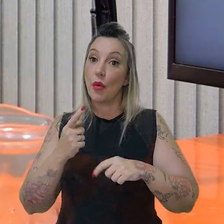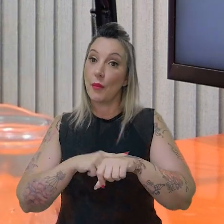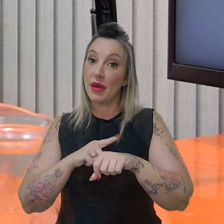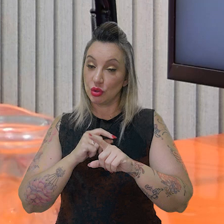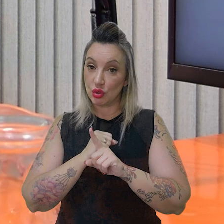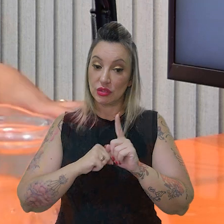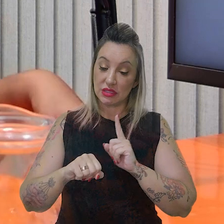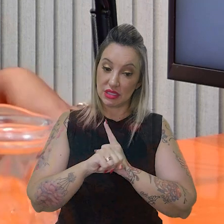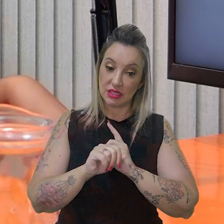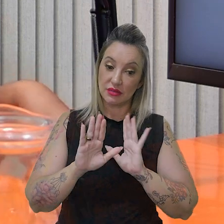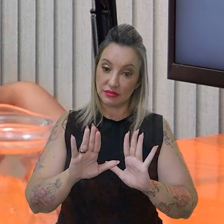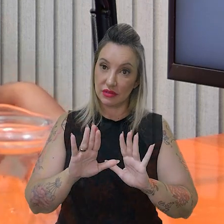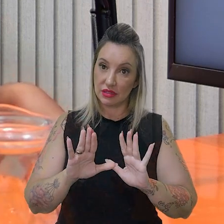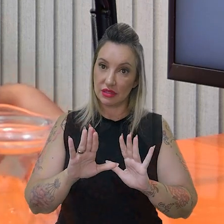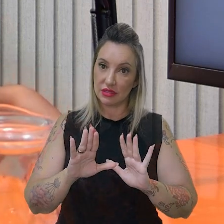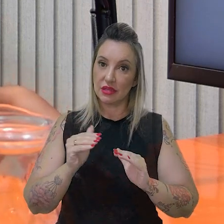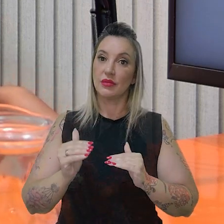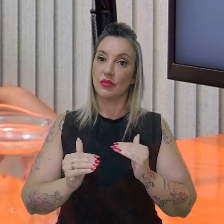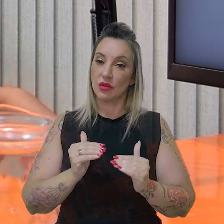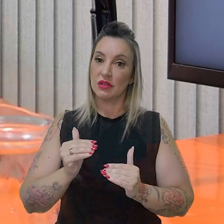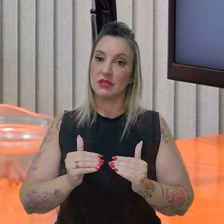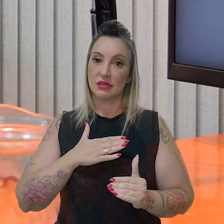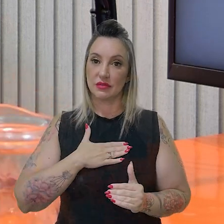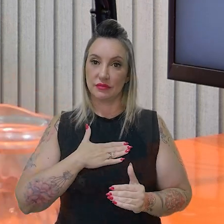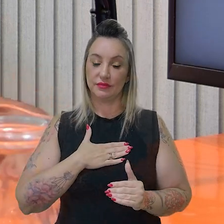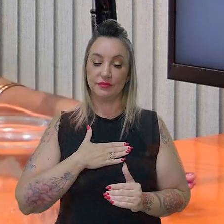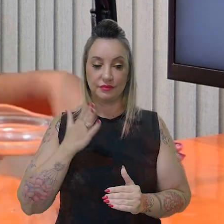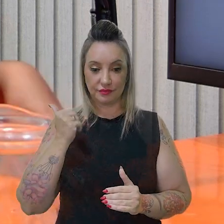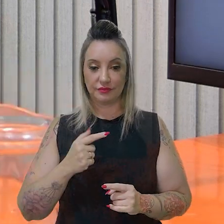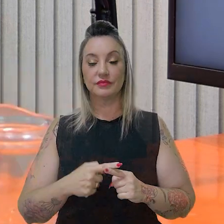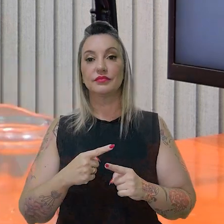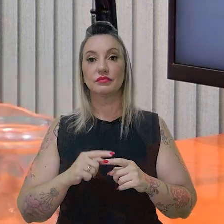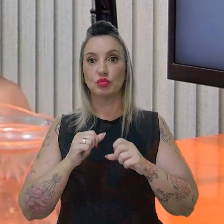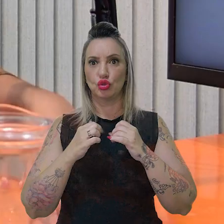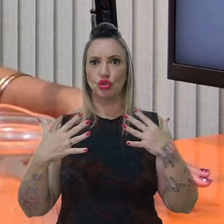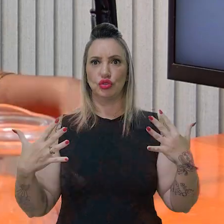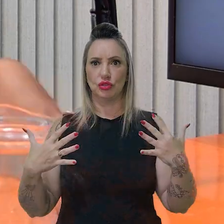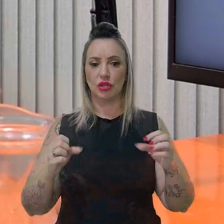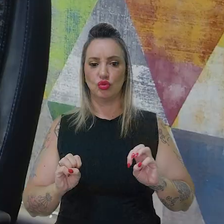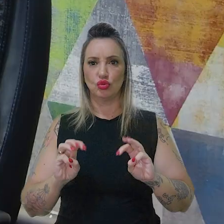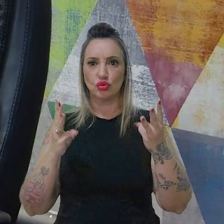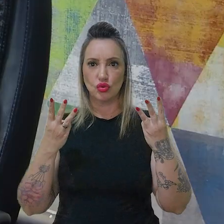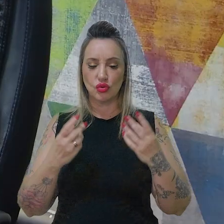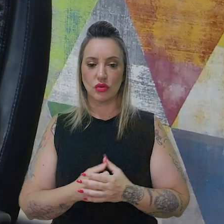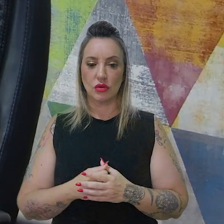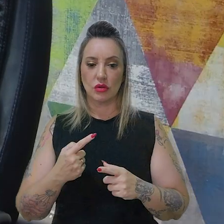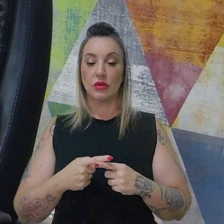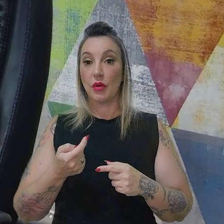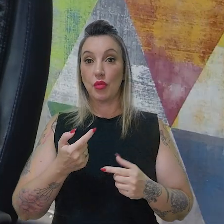embora tá tá num processo para mim ainda sabe multidão show Mas foi o que eu comentei porque é